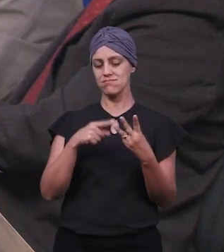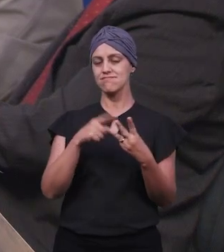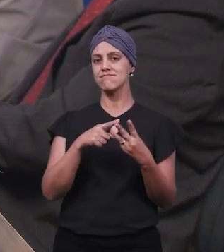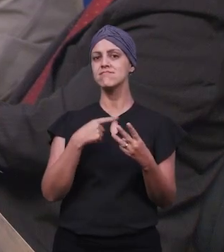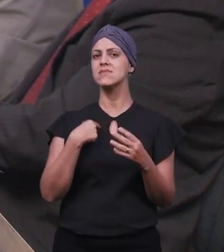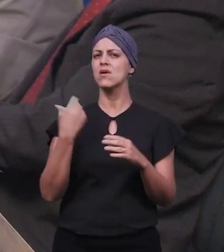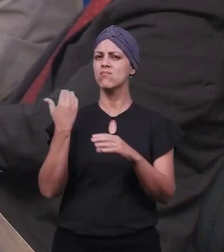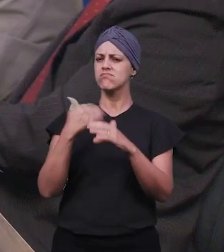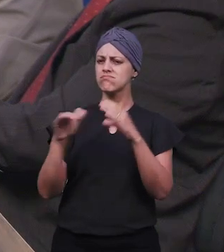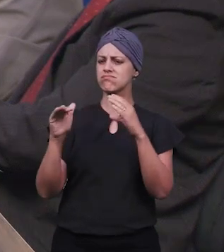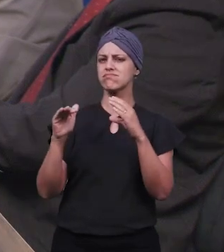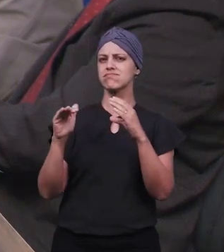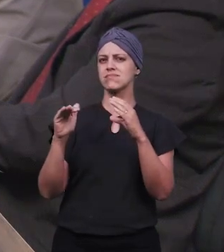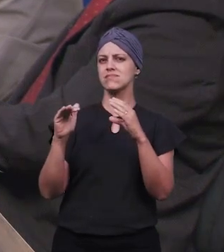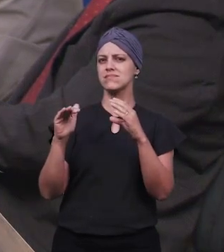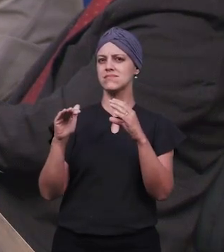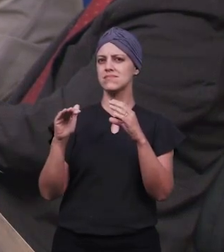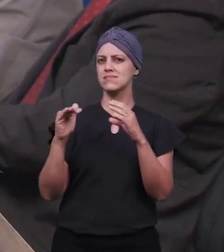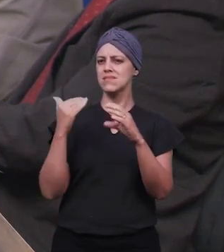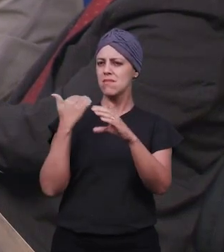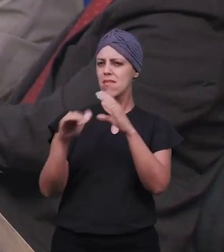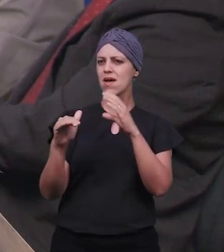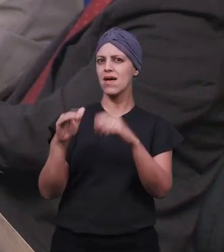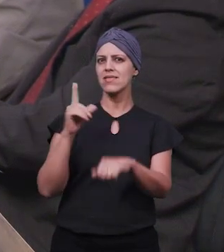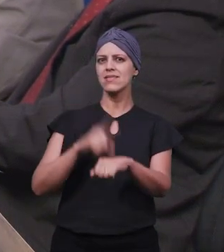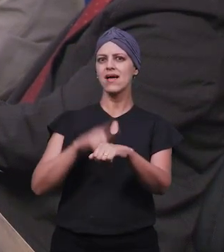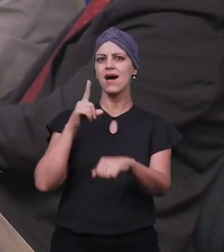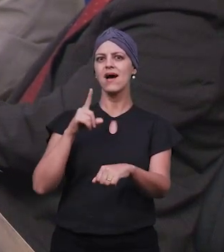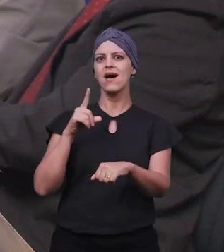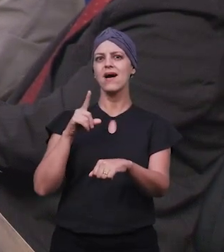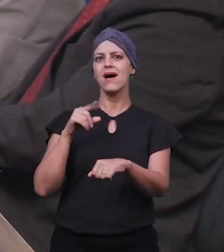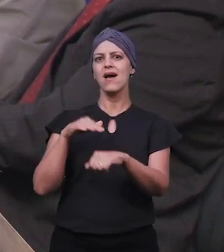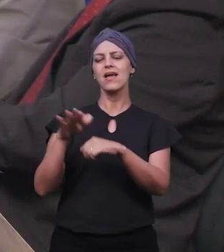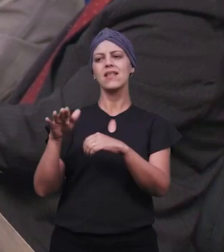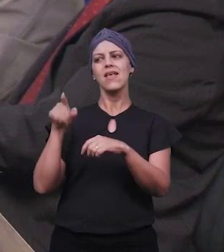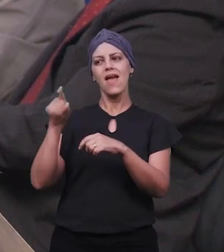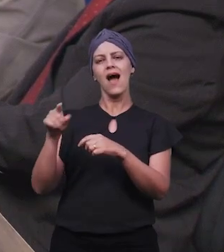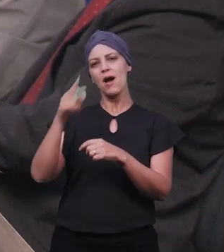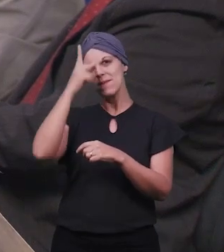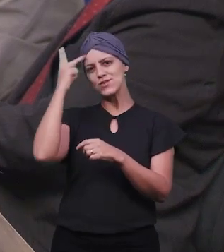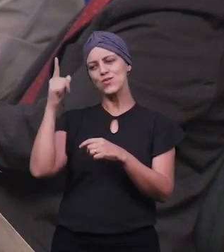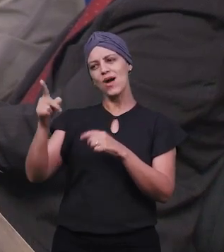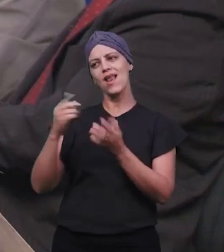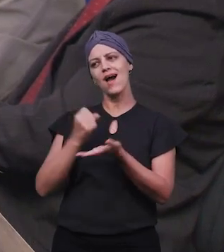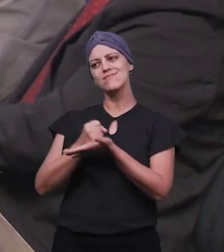e-mail. Eu passei o e-mail e eu tive a resposta na mesma noite. Caramba. E ele está sendo assistido. Que maravilha.